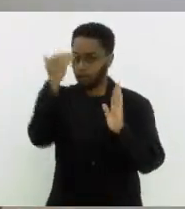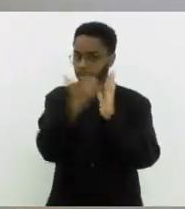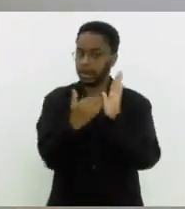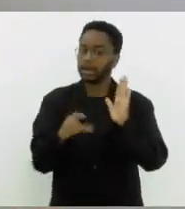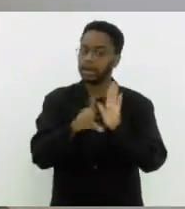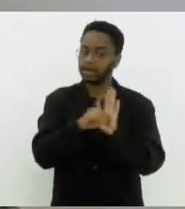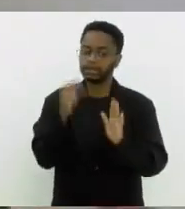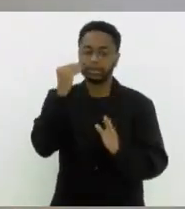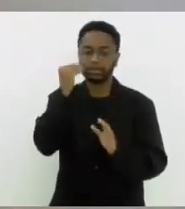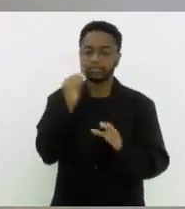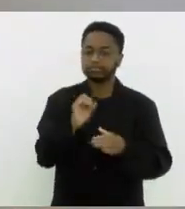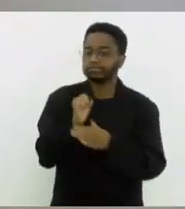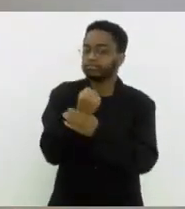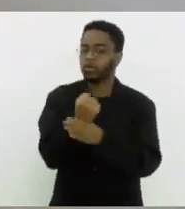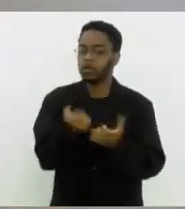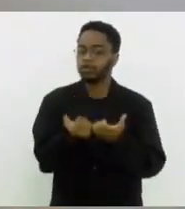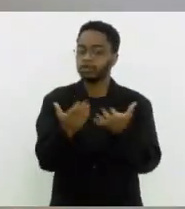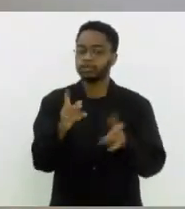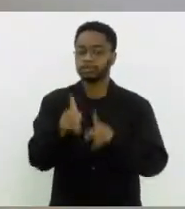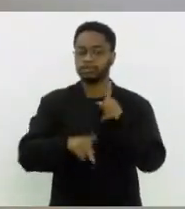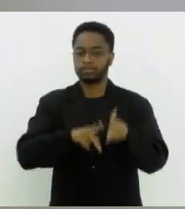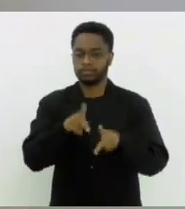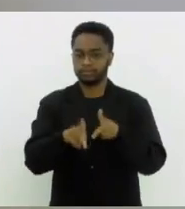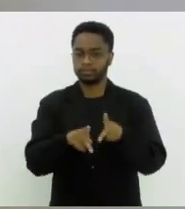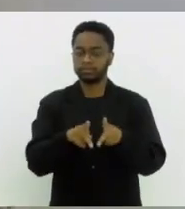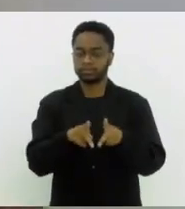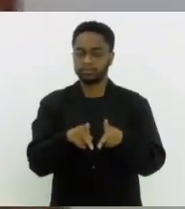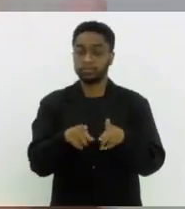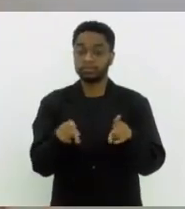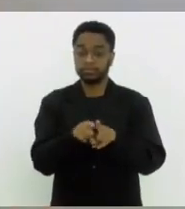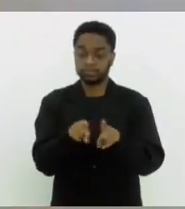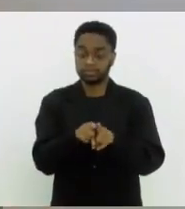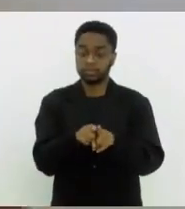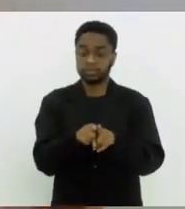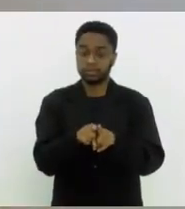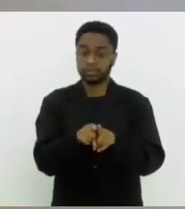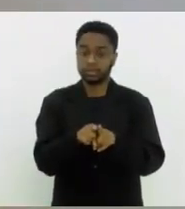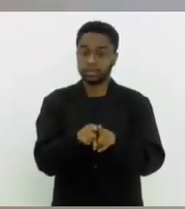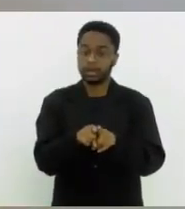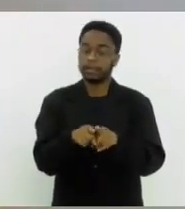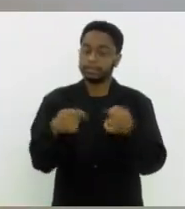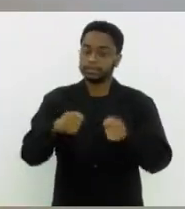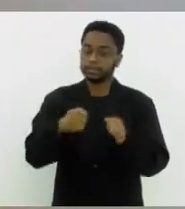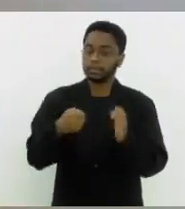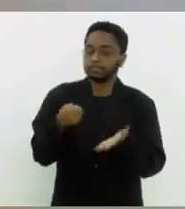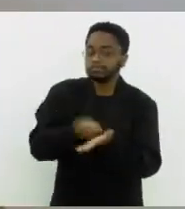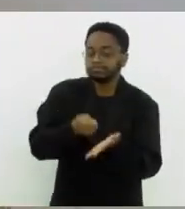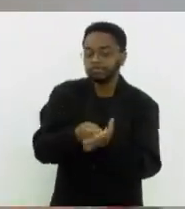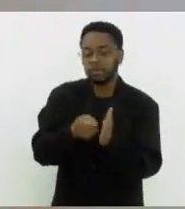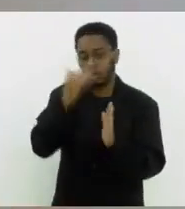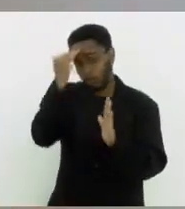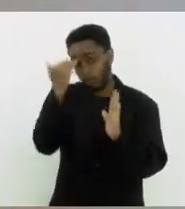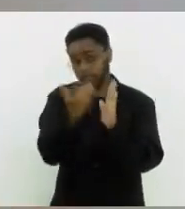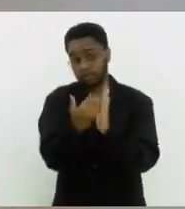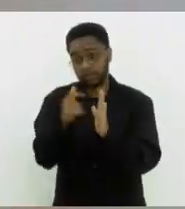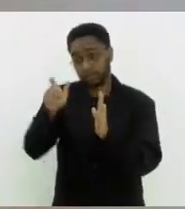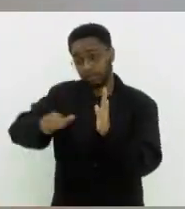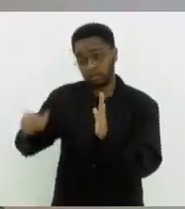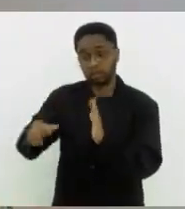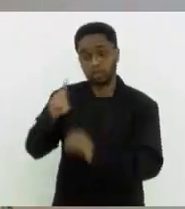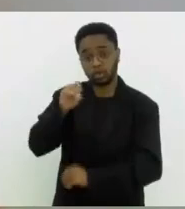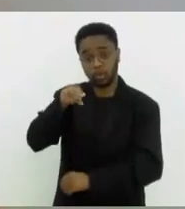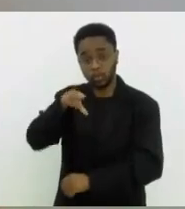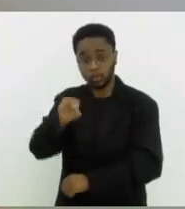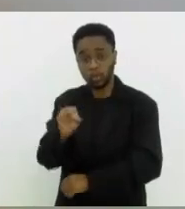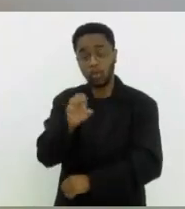para garantir segurança para a população e colocar na linha e na ordem os donos